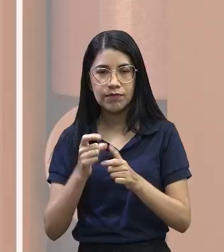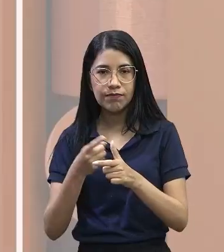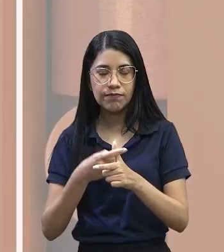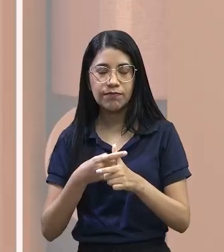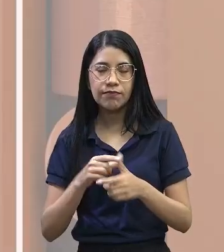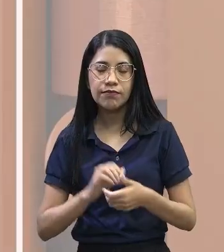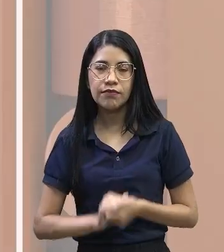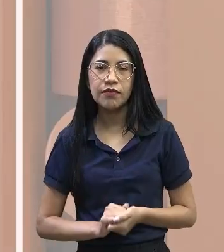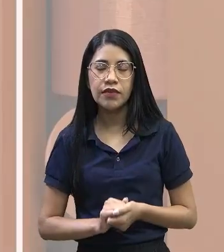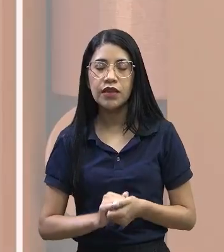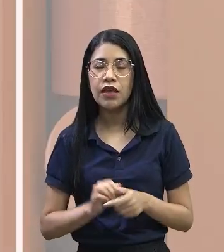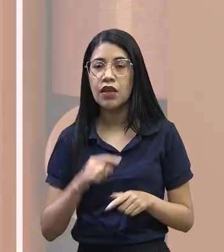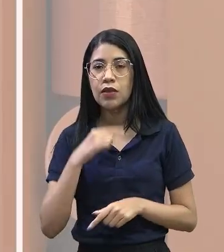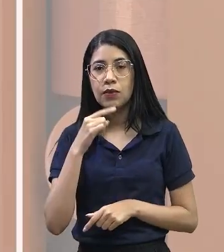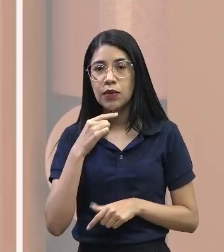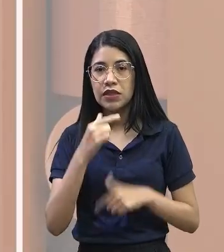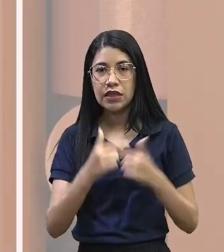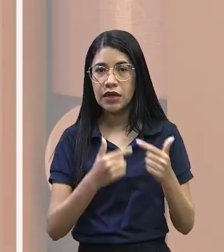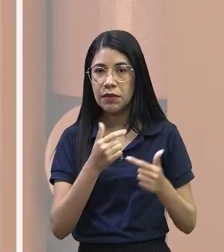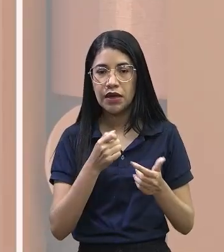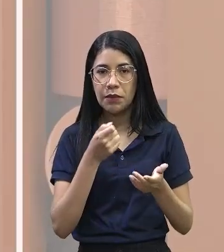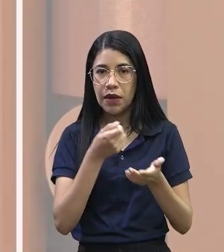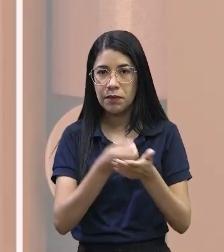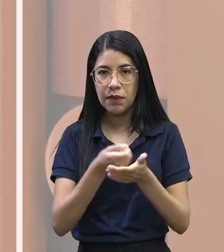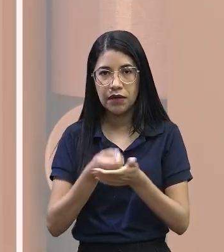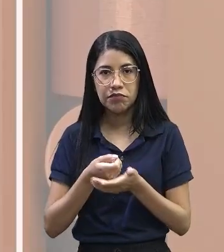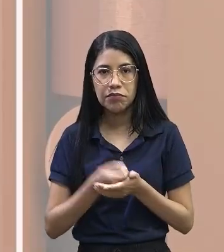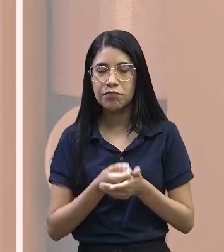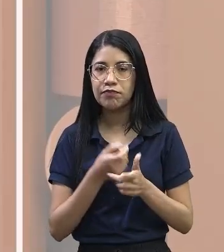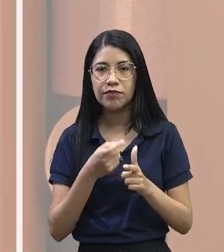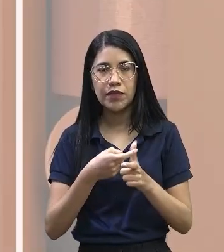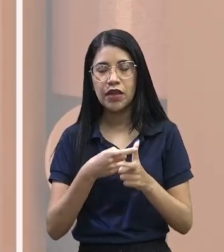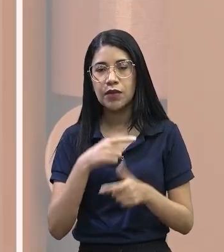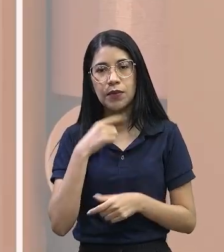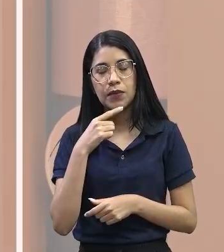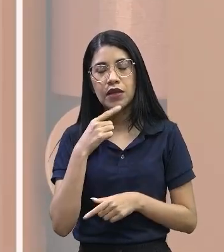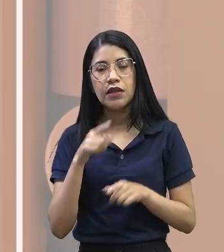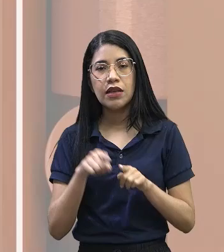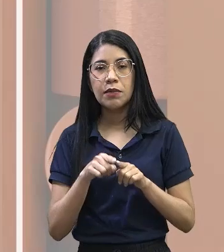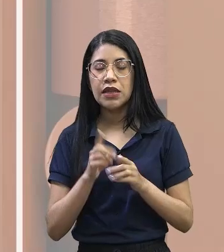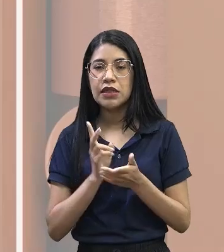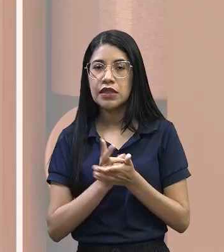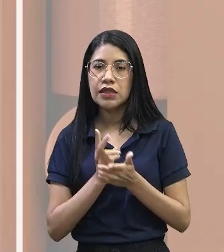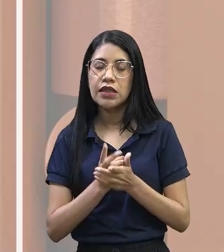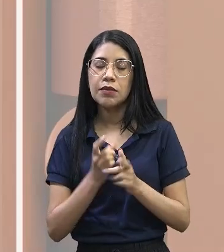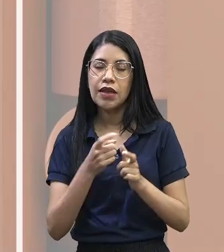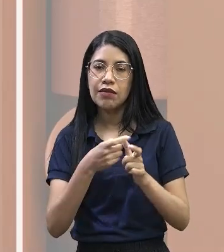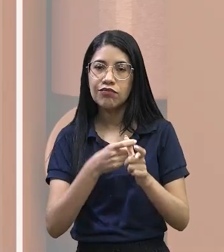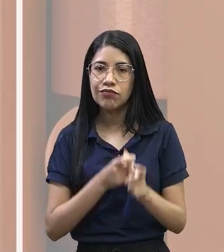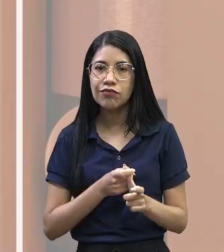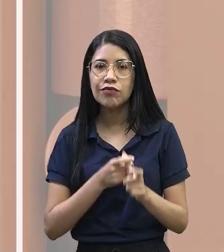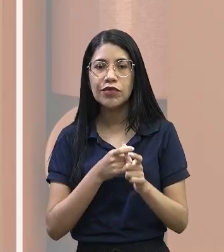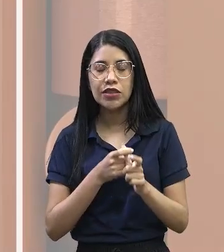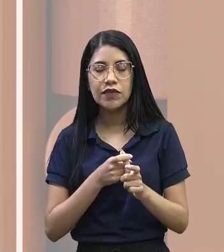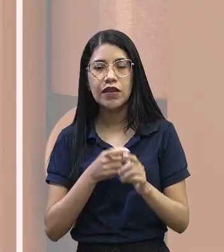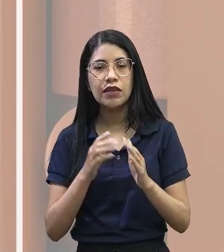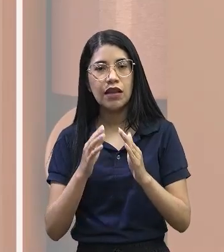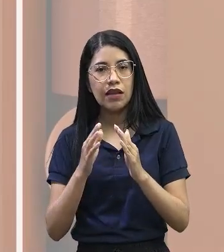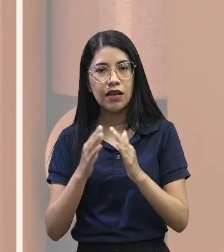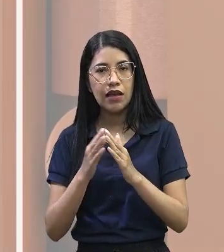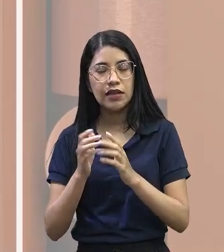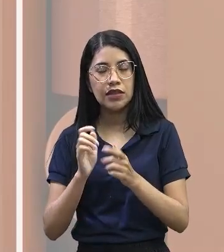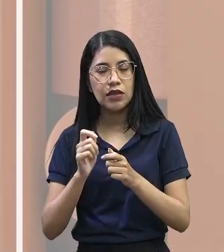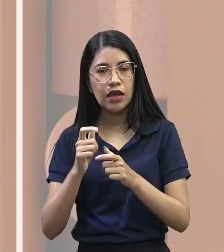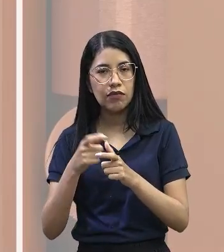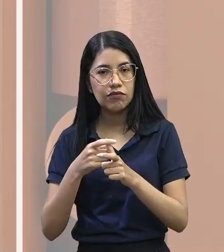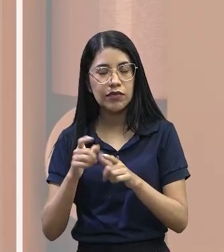Não conseguia trabalhar para pagar sua dívida. Estava sempre devendo para o barracão. Muitas das vezes ele